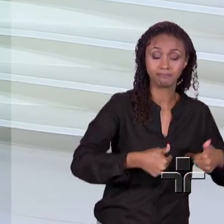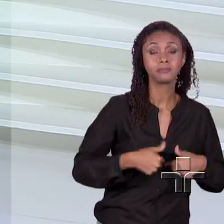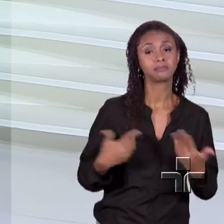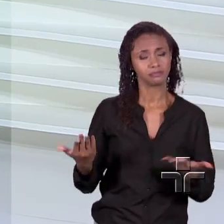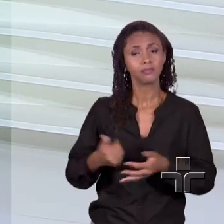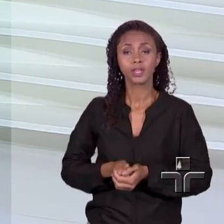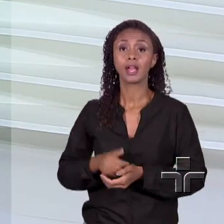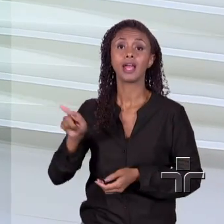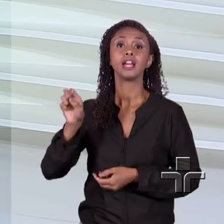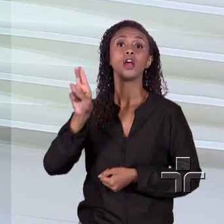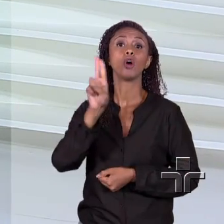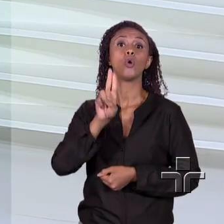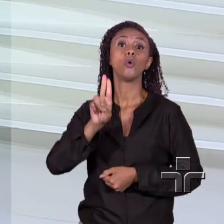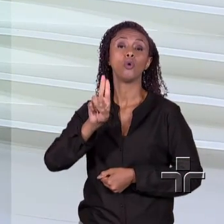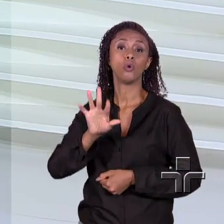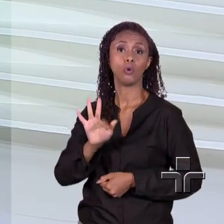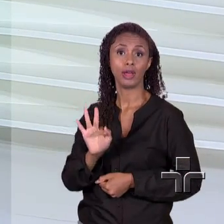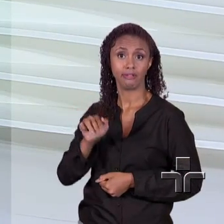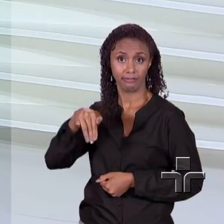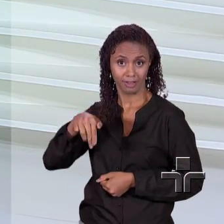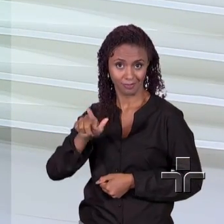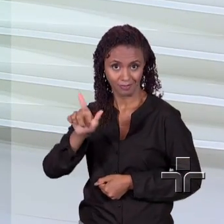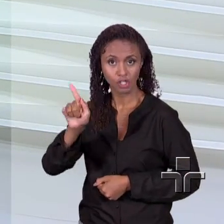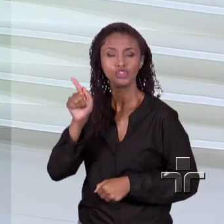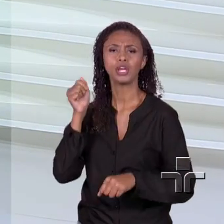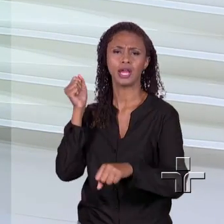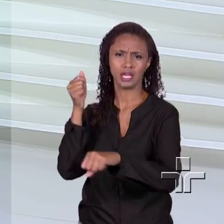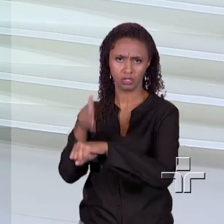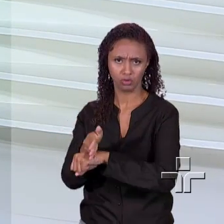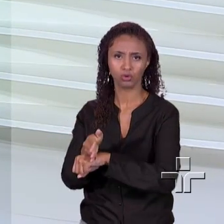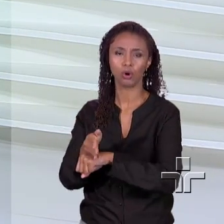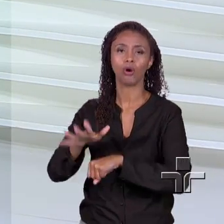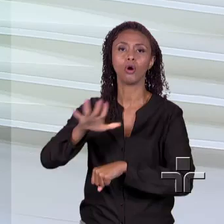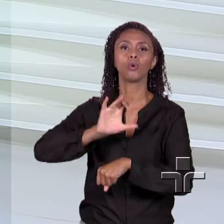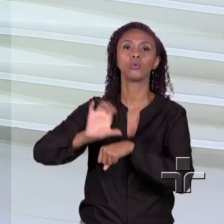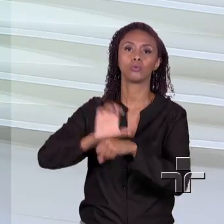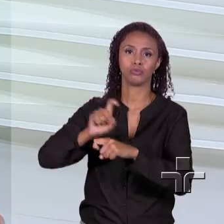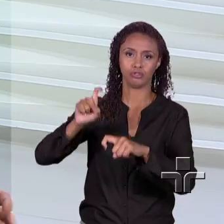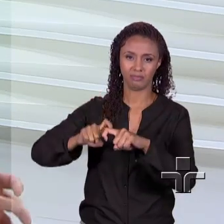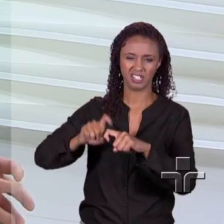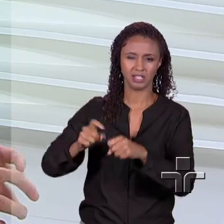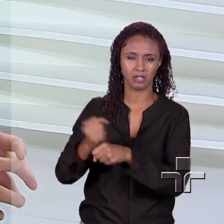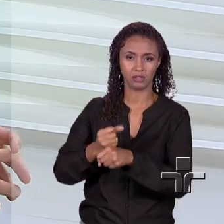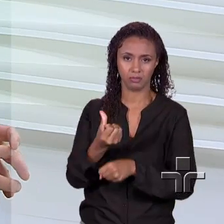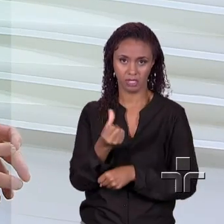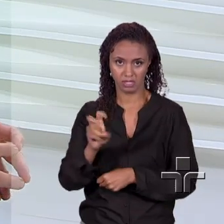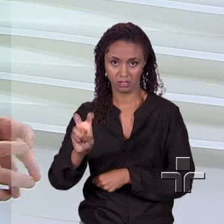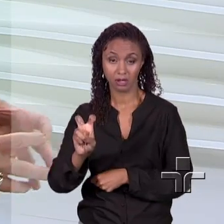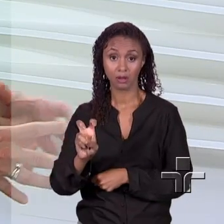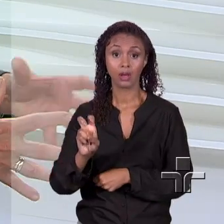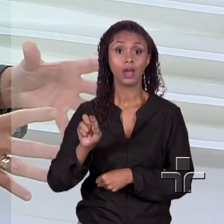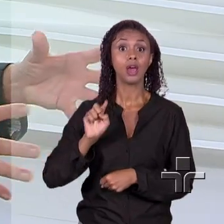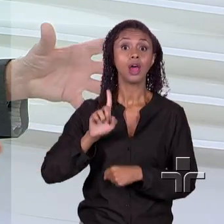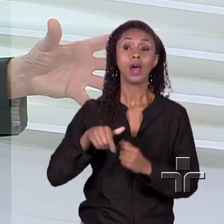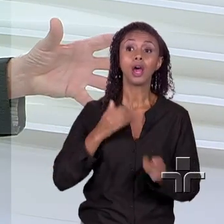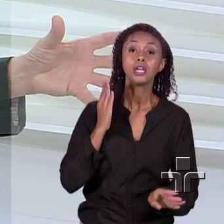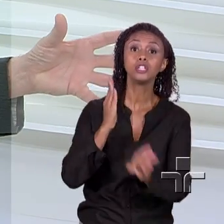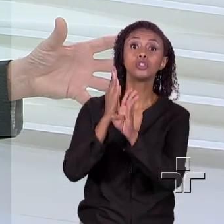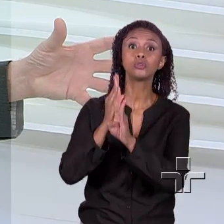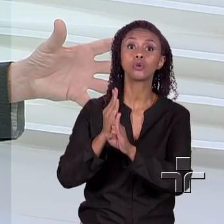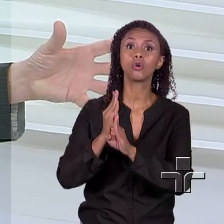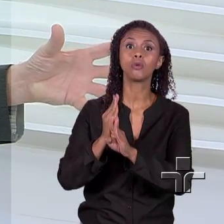Medicina da Universidade Federal de Minas Gerais em 1965, né? E ele descobriu o mundo do